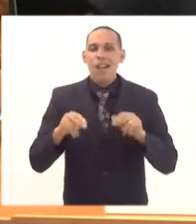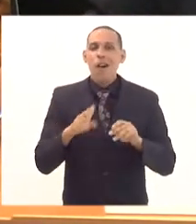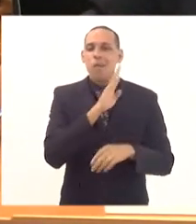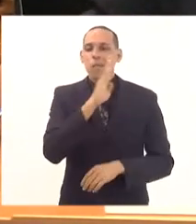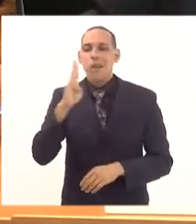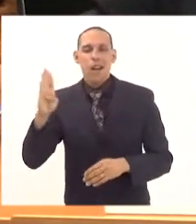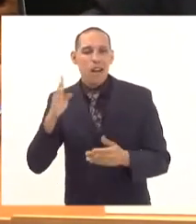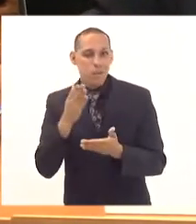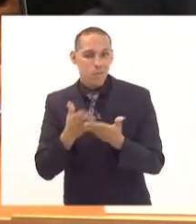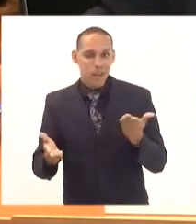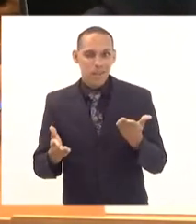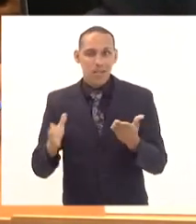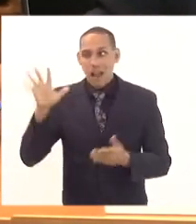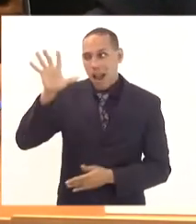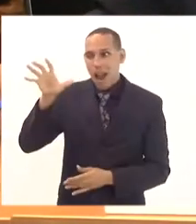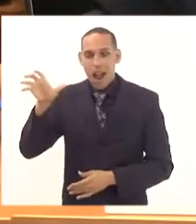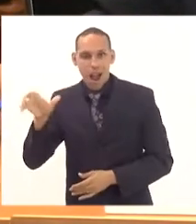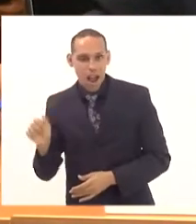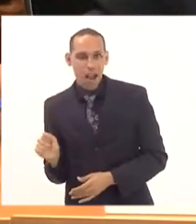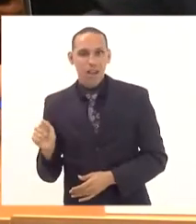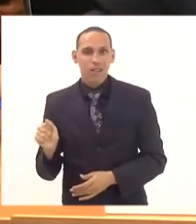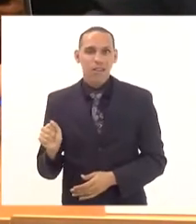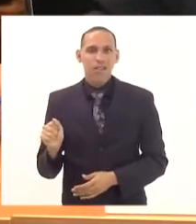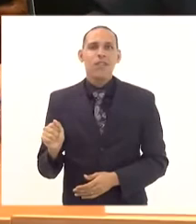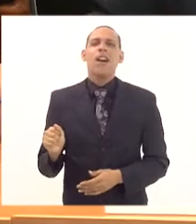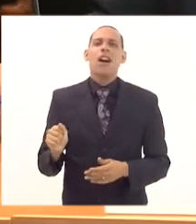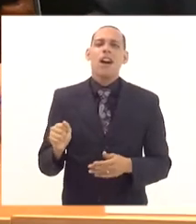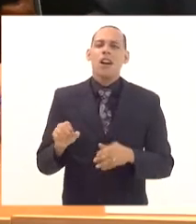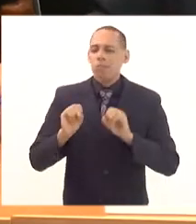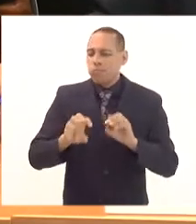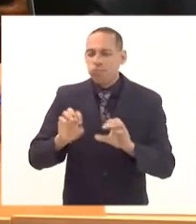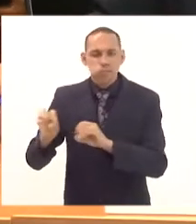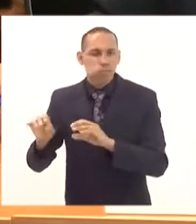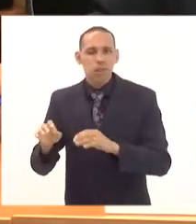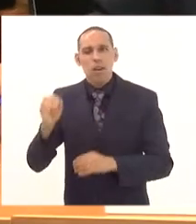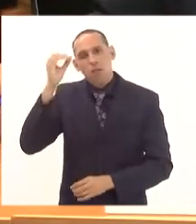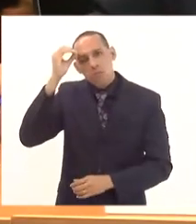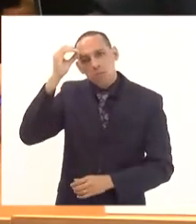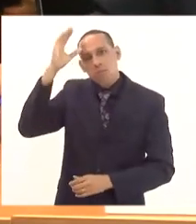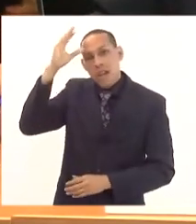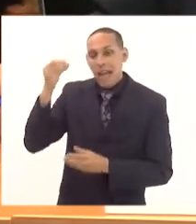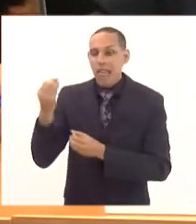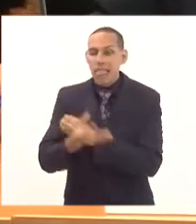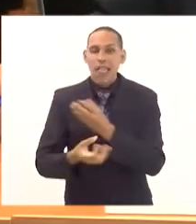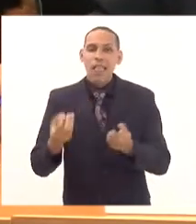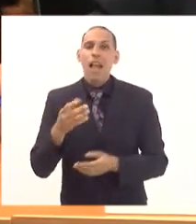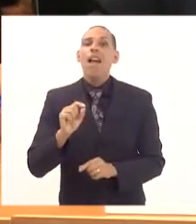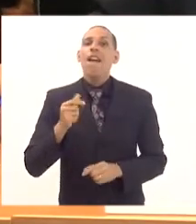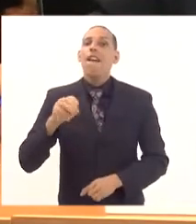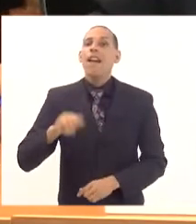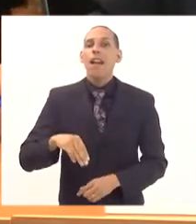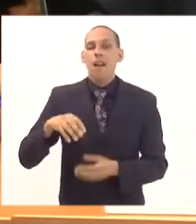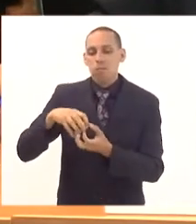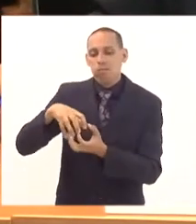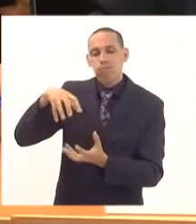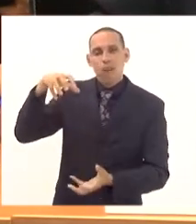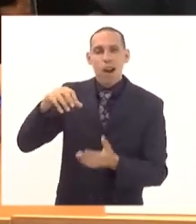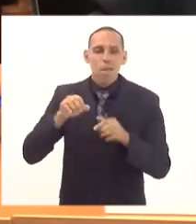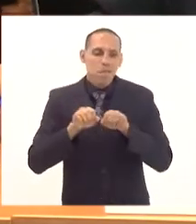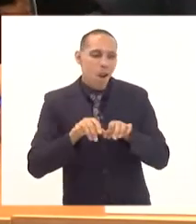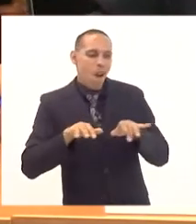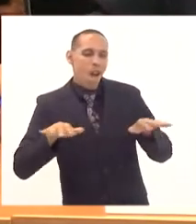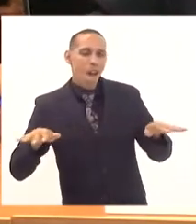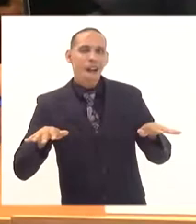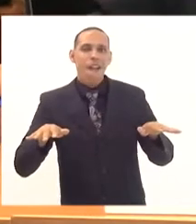África e em boa parte da América Latina é repassada pelos idosos que contam casos experiências dos antepassados e impedem um apagamento